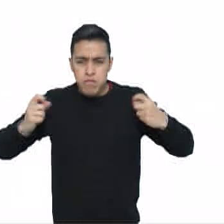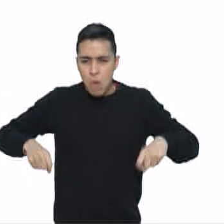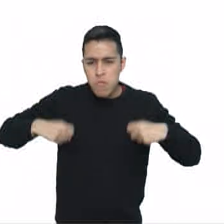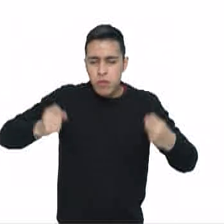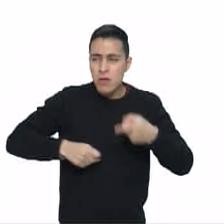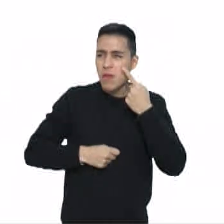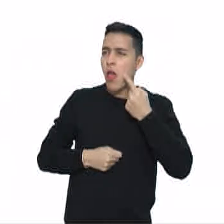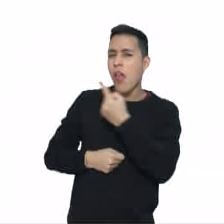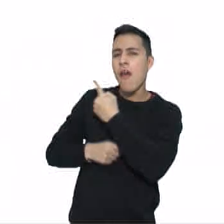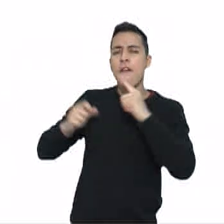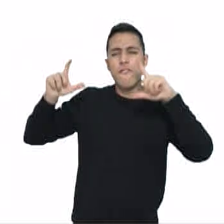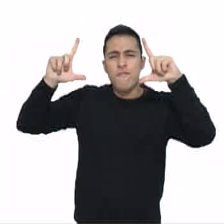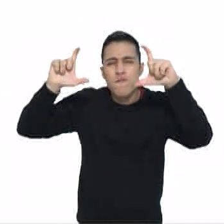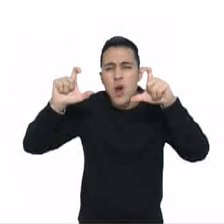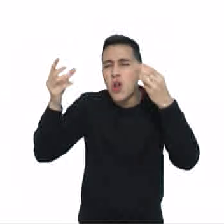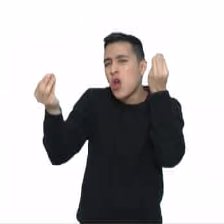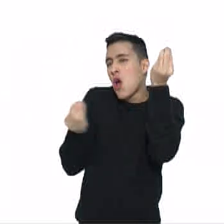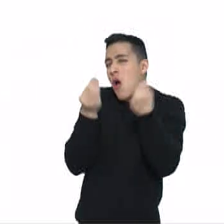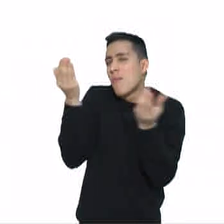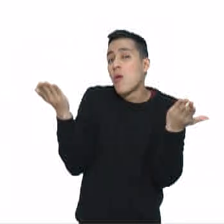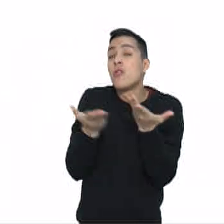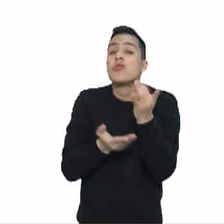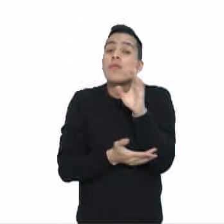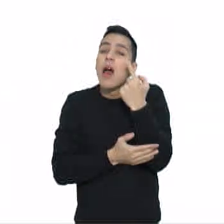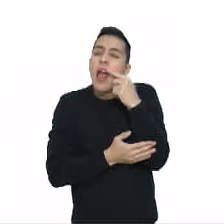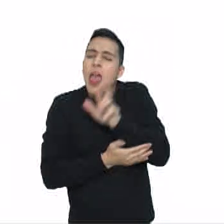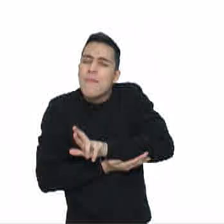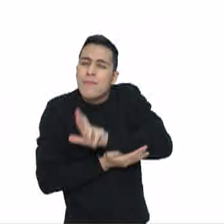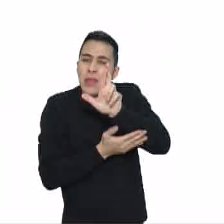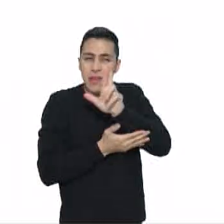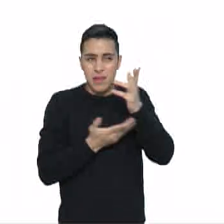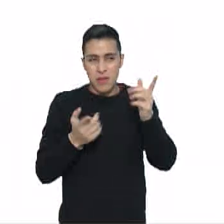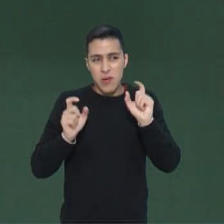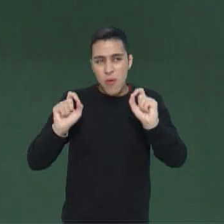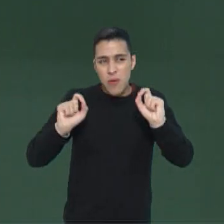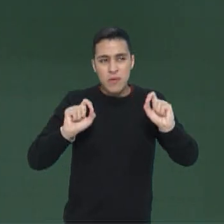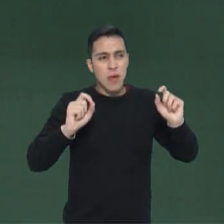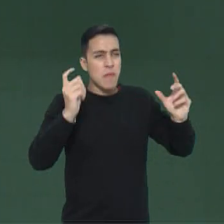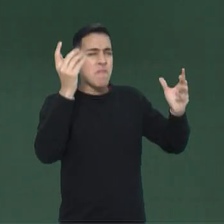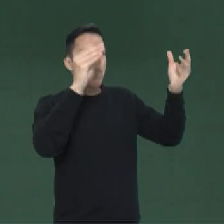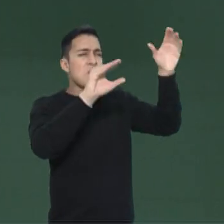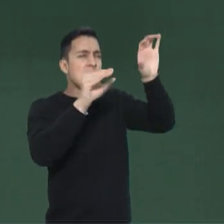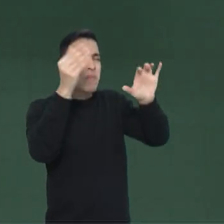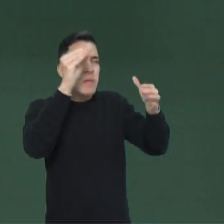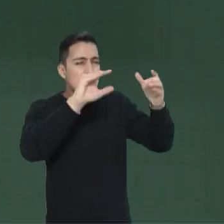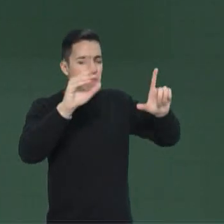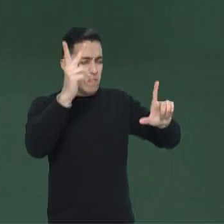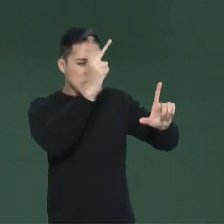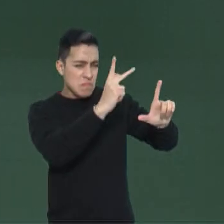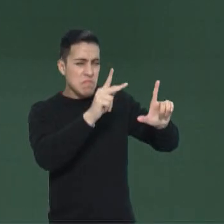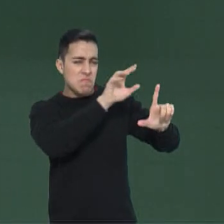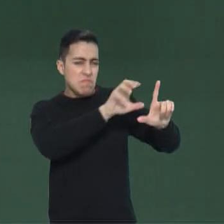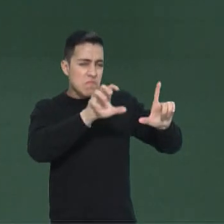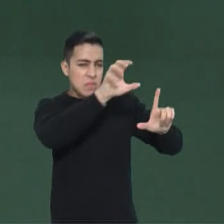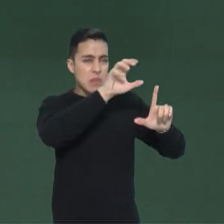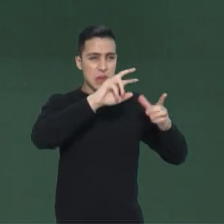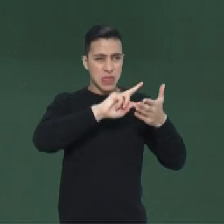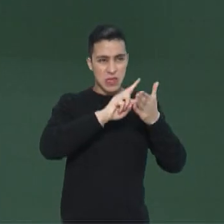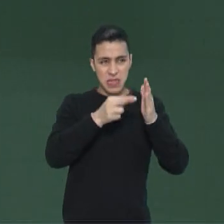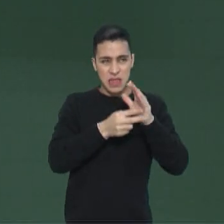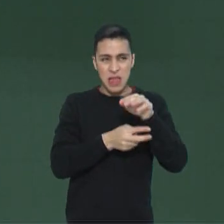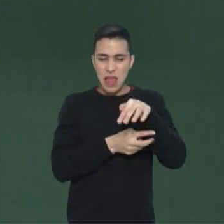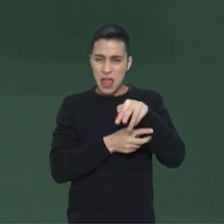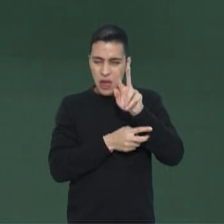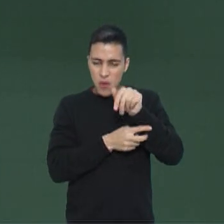que representa como seriam essas corridas na Roma Antiga. Um mosaico que representa aqui uma quadriga,